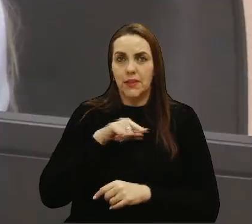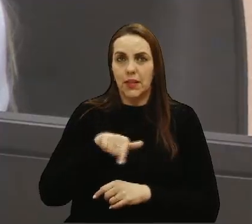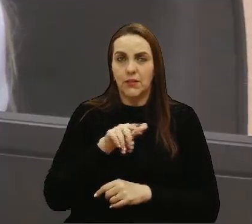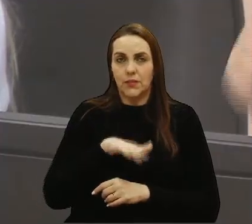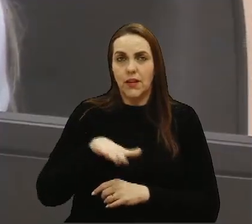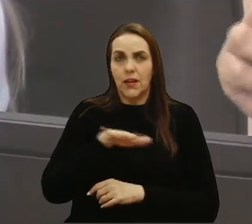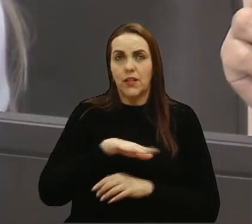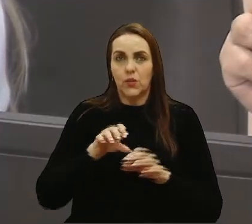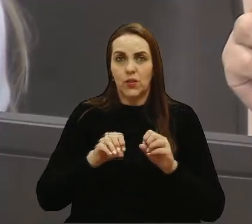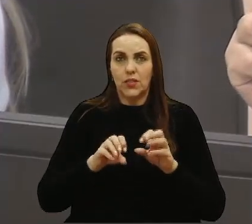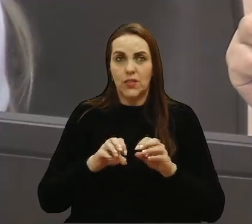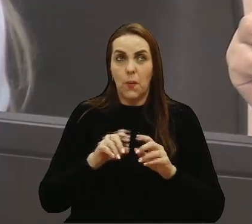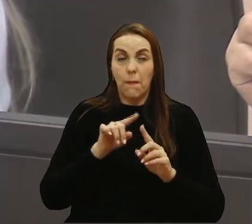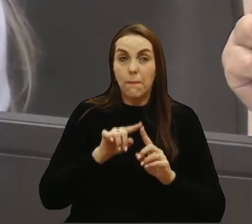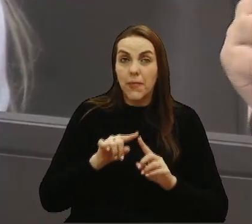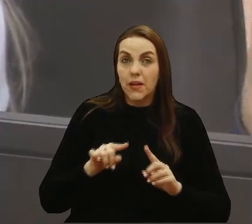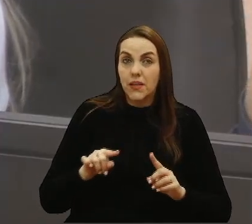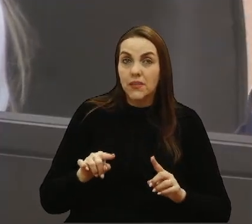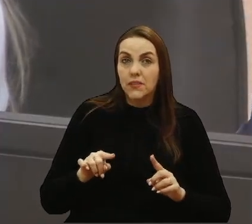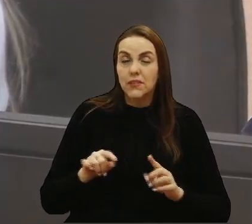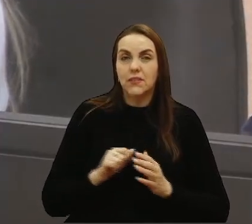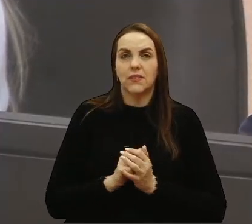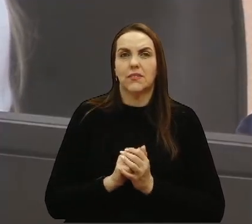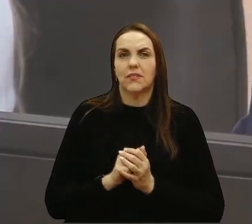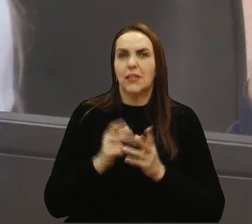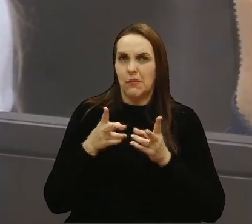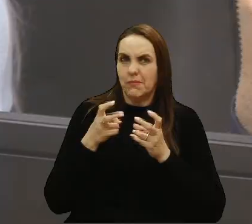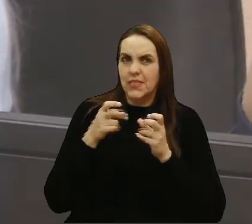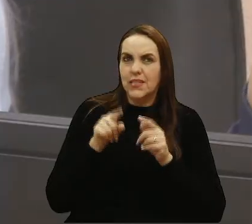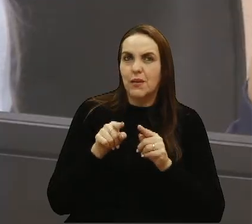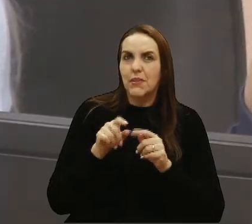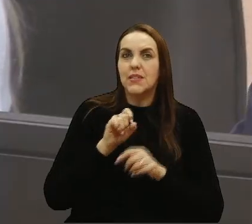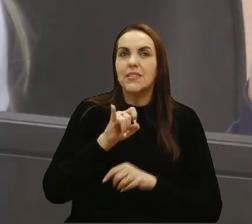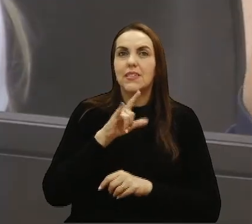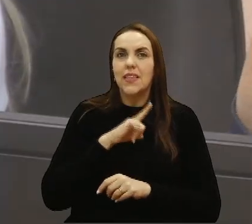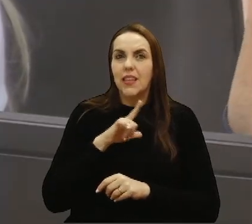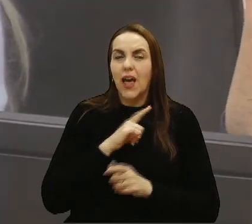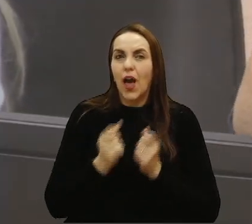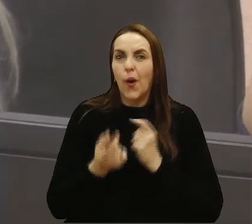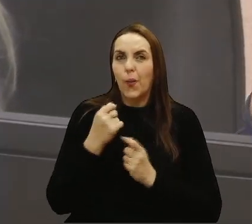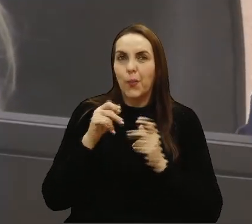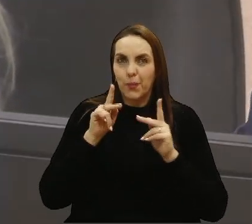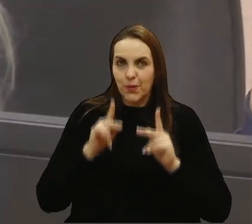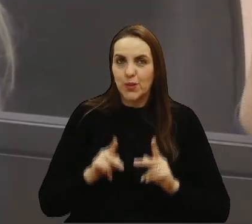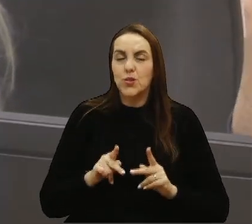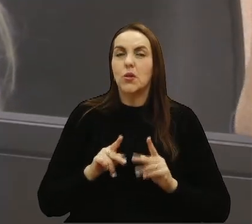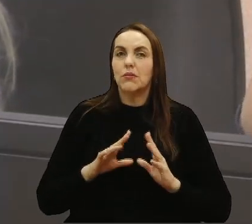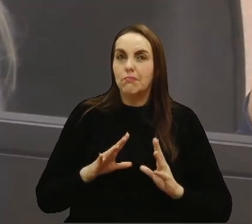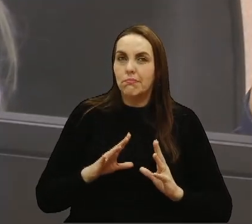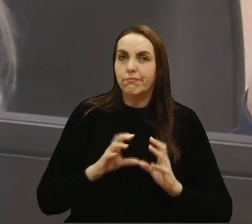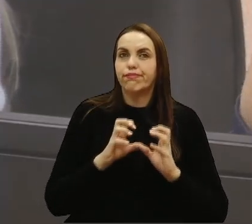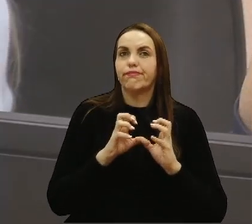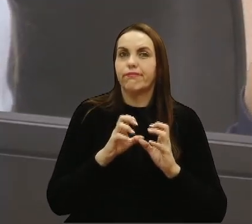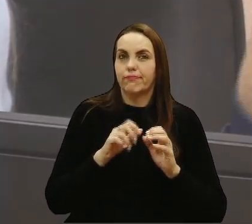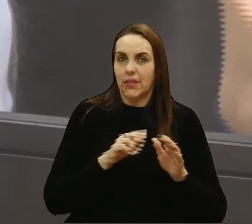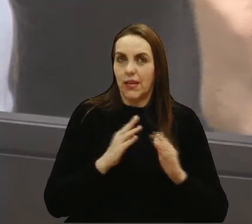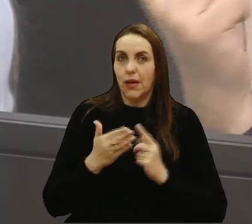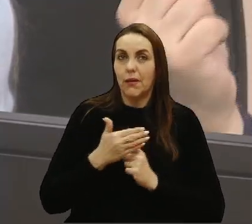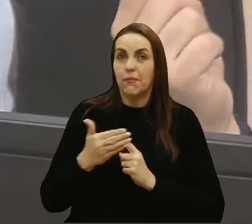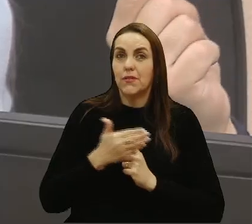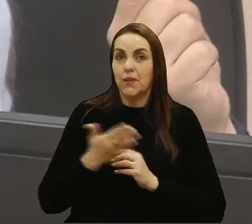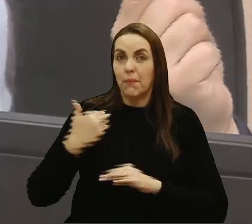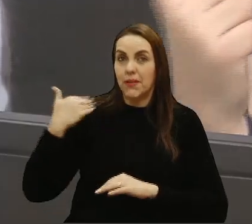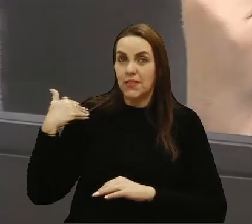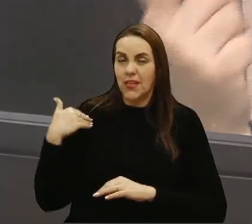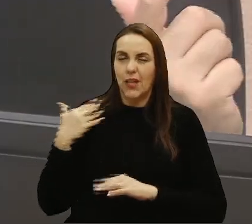educação, mas, e veja, se teve alguém que brigou na legislatura passada com o secretário, brigou